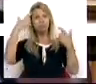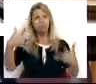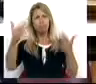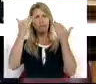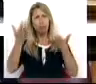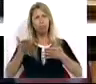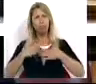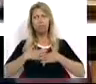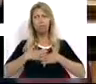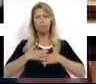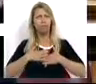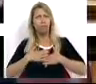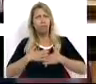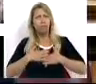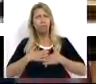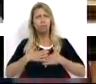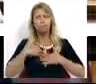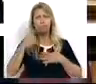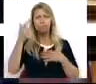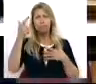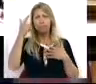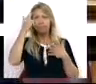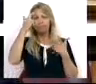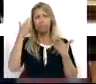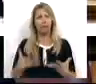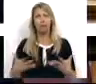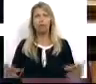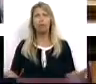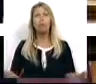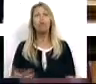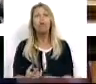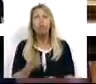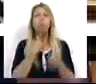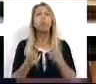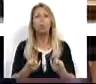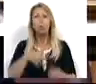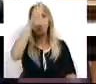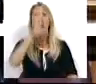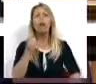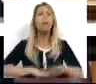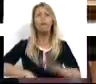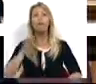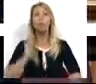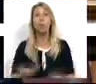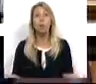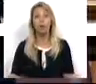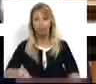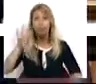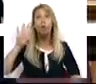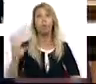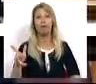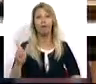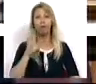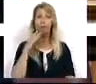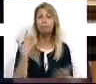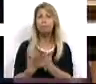afirmação, Sr. Deputado, e pergunto o que é que o Governo anda a fazer para o país andar num mar